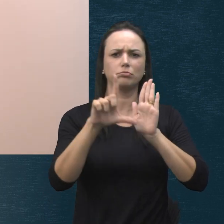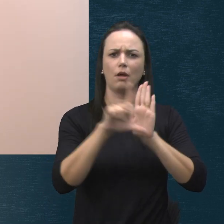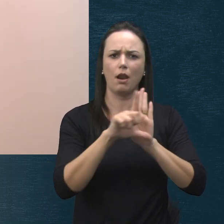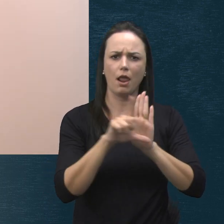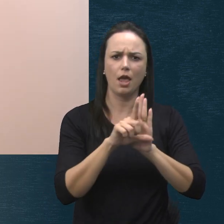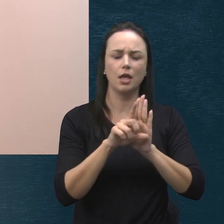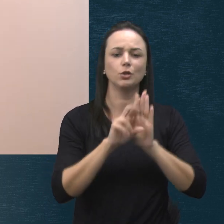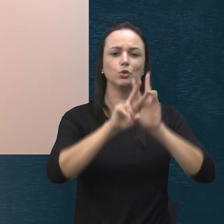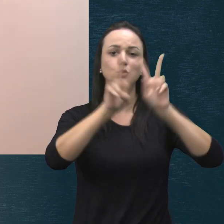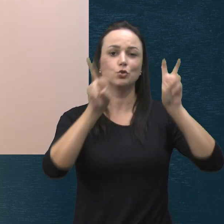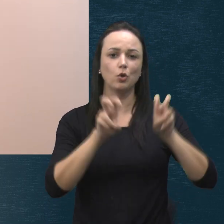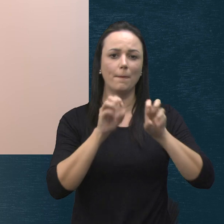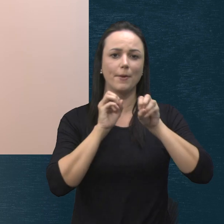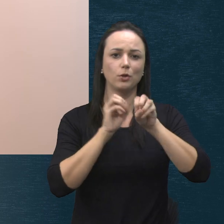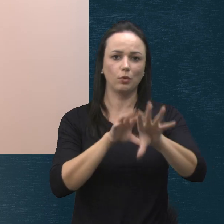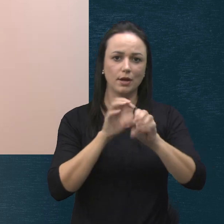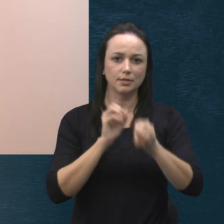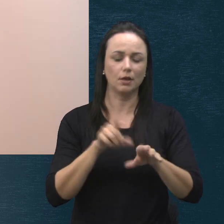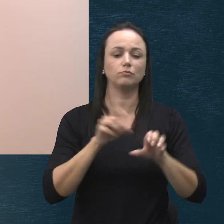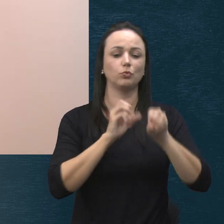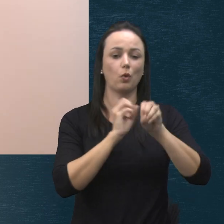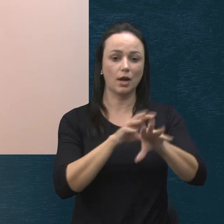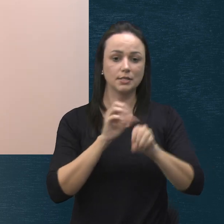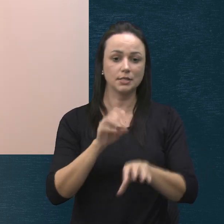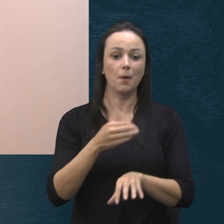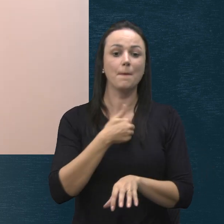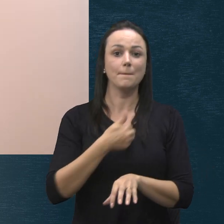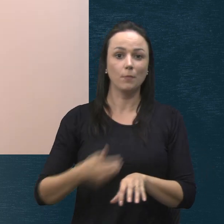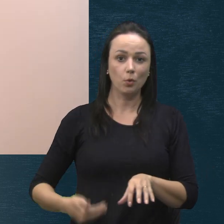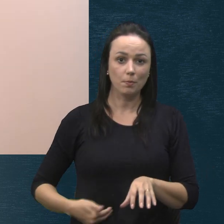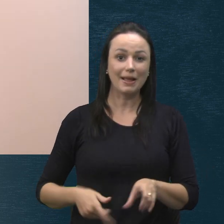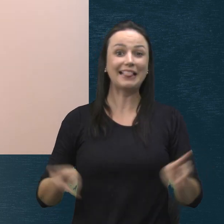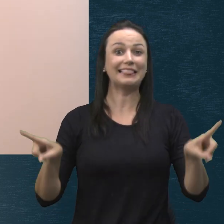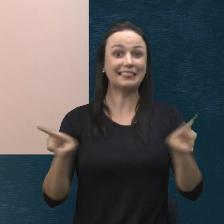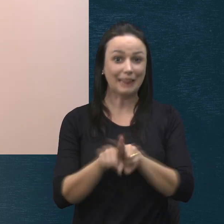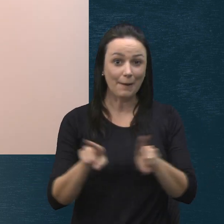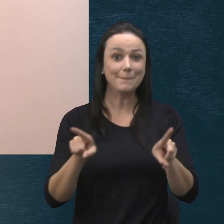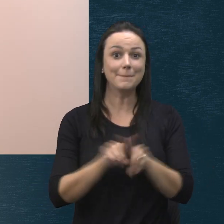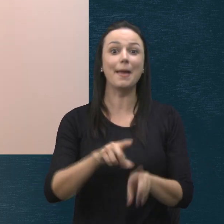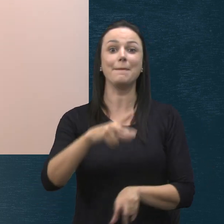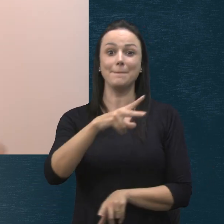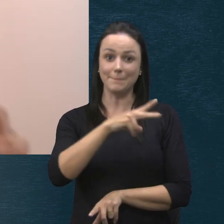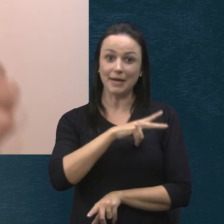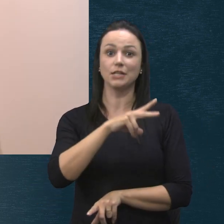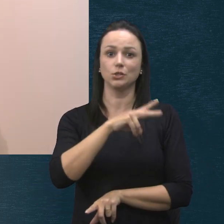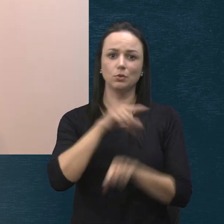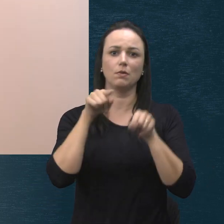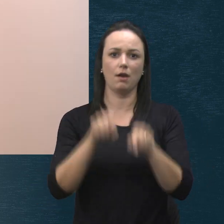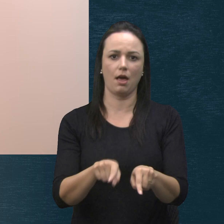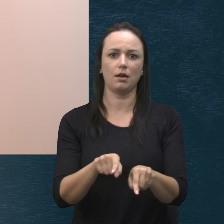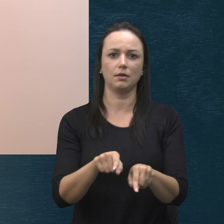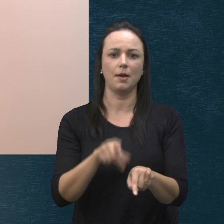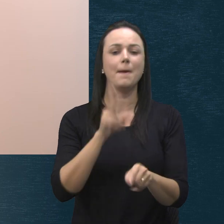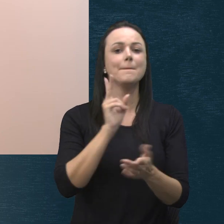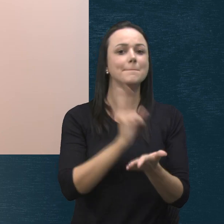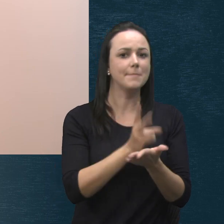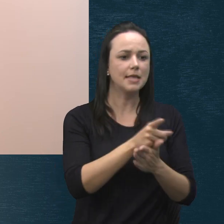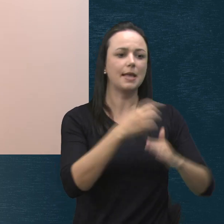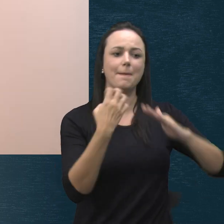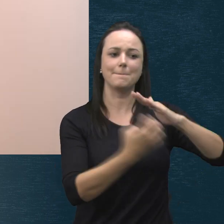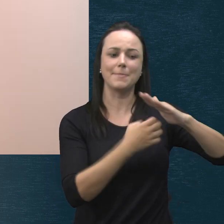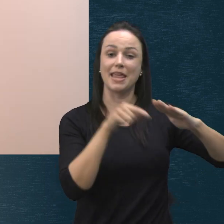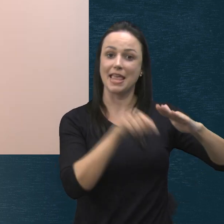a educação, elas valem para a educação pública e valem para a educação privada. Mesmo que ela seja ofertada por uma